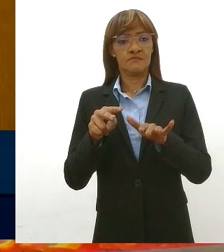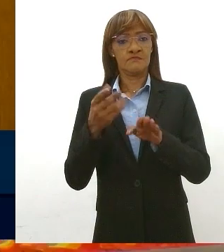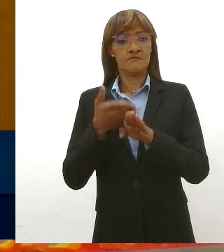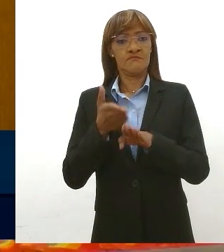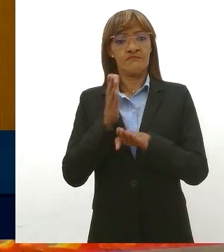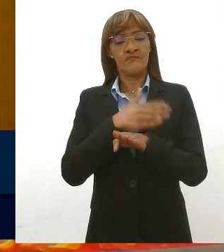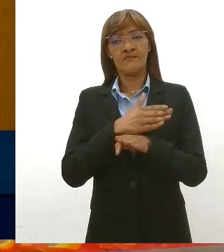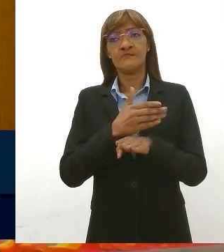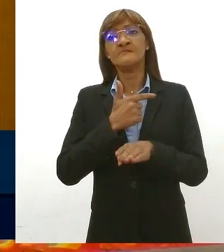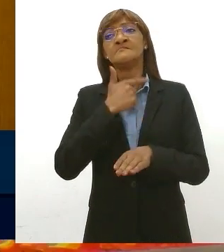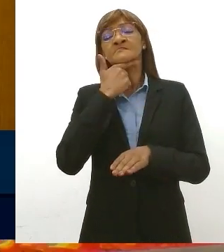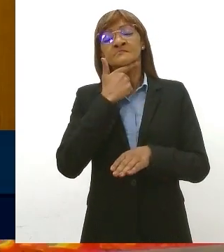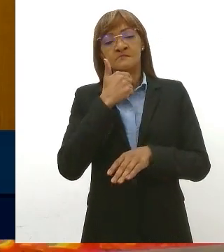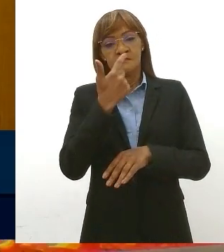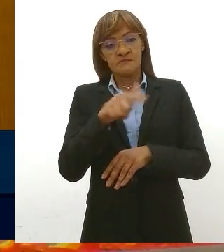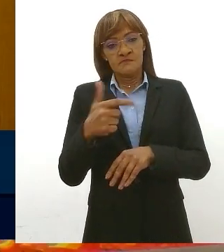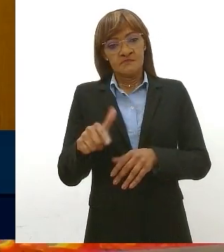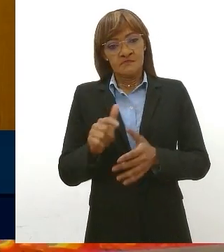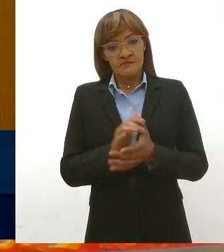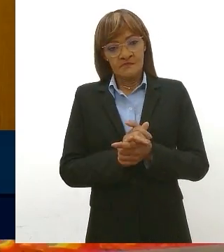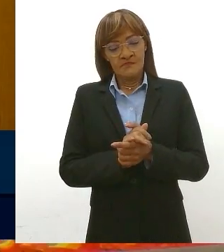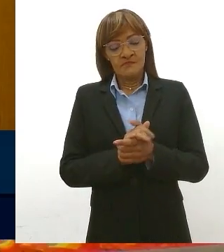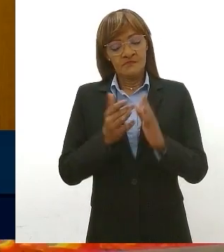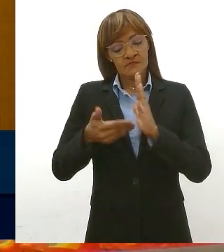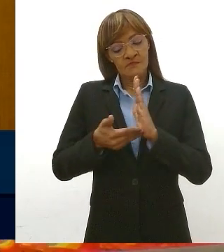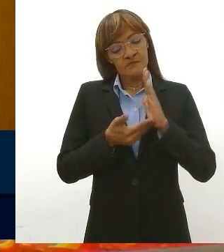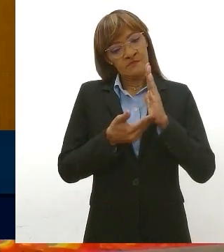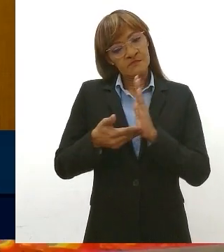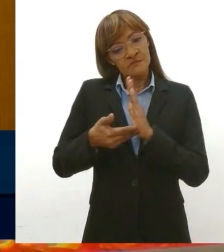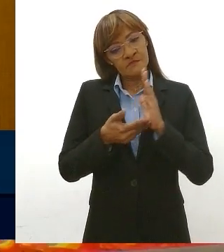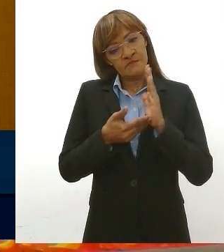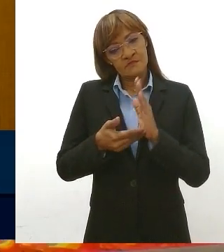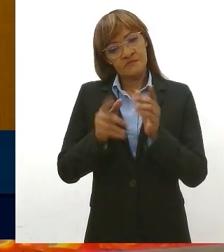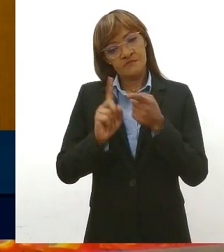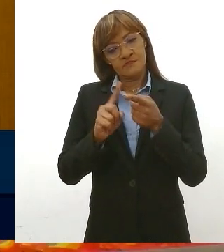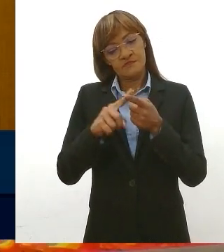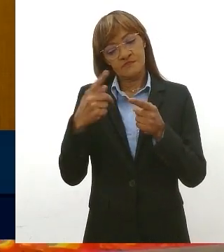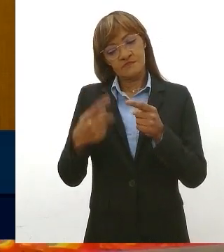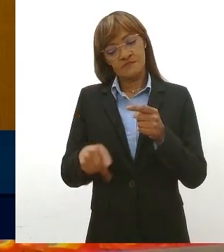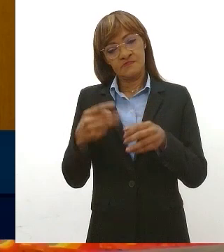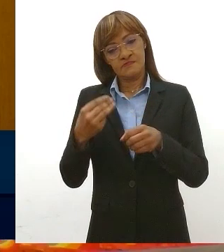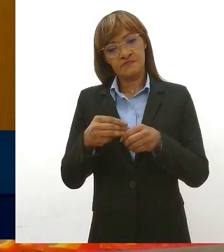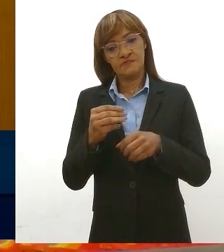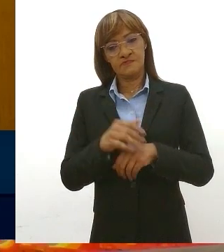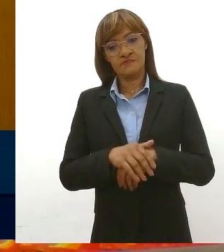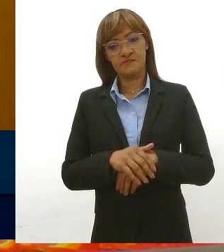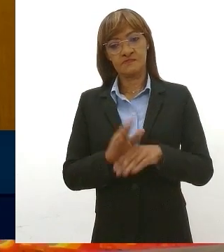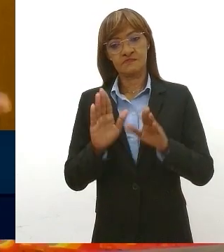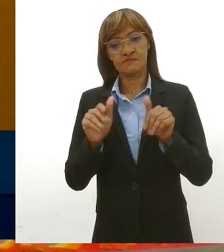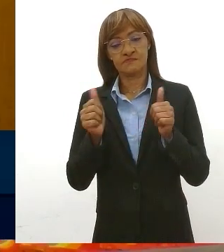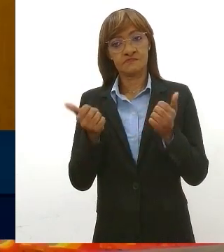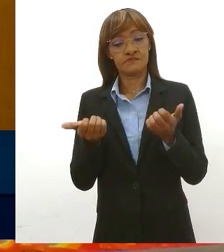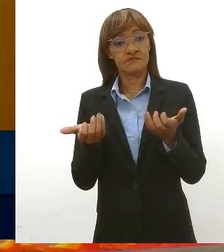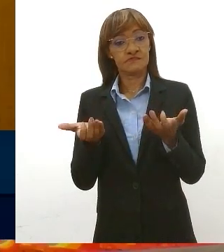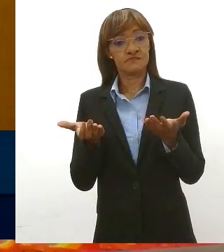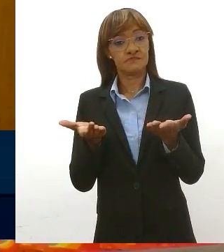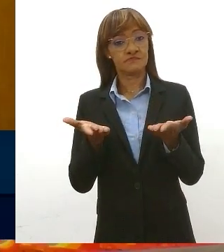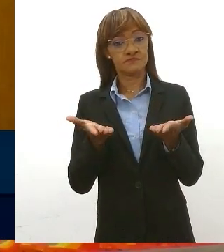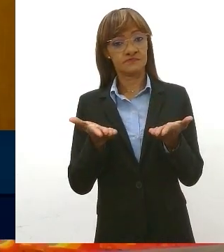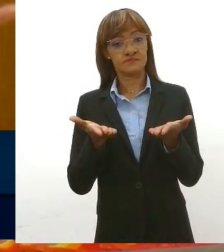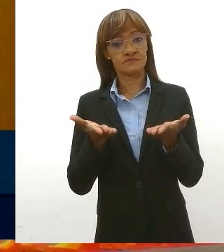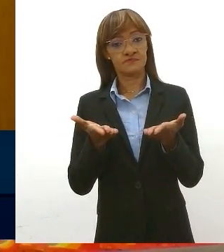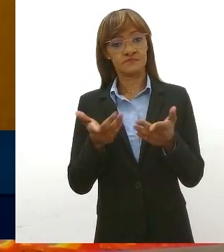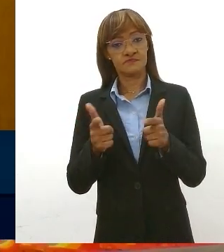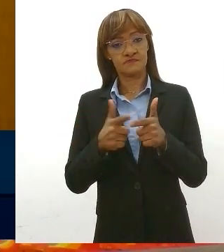falta de creches aqui, né, no nosso município. Então, se não tem, né?